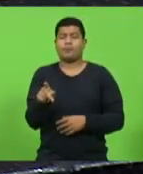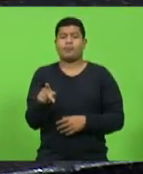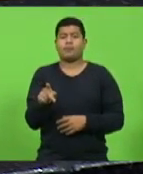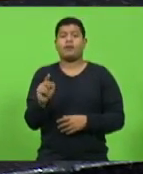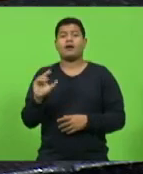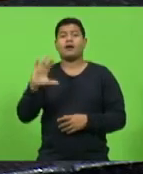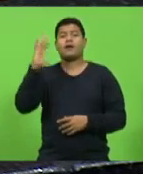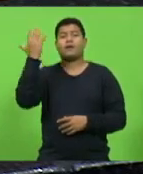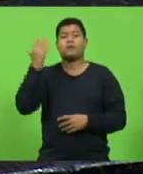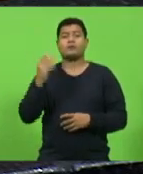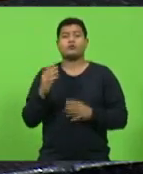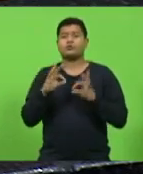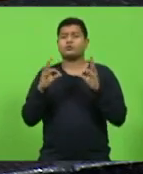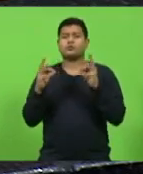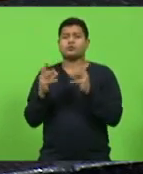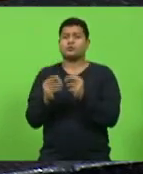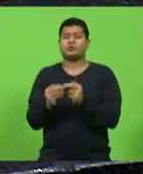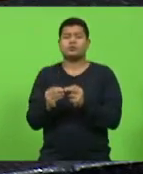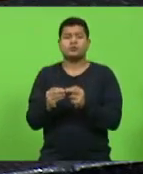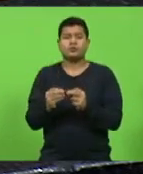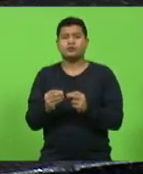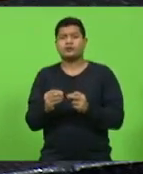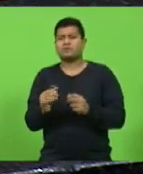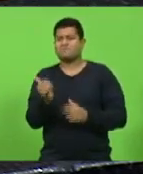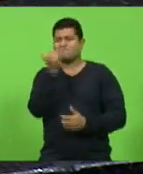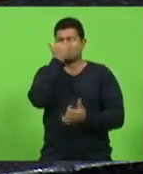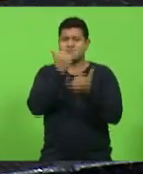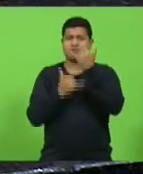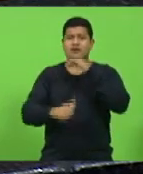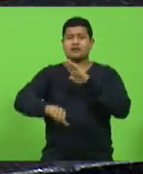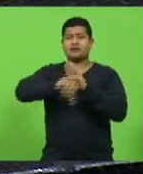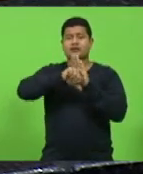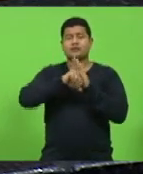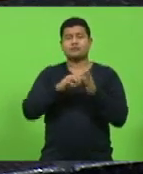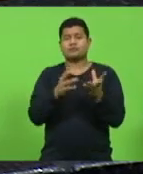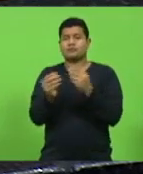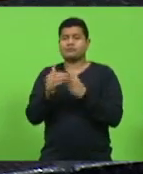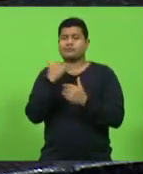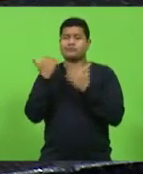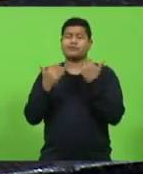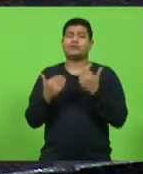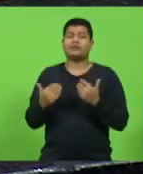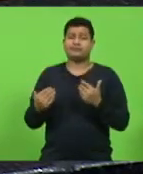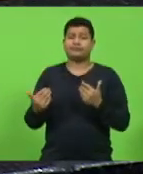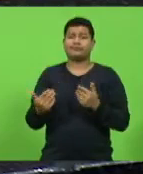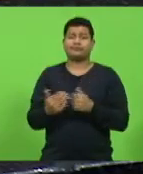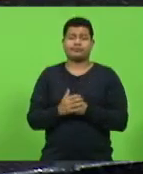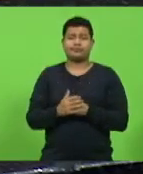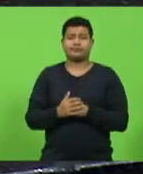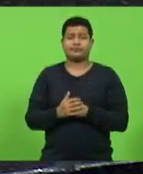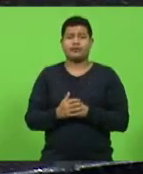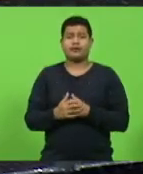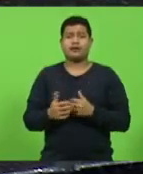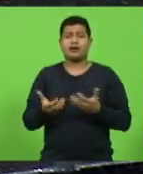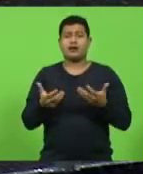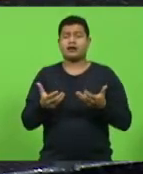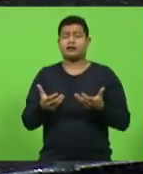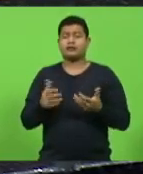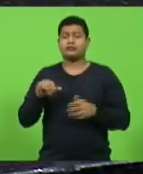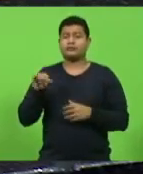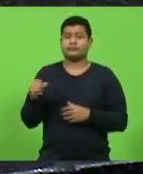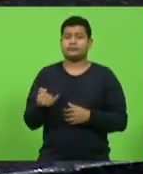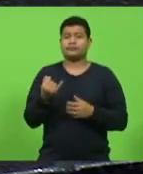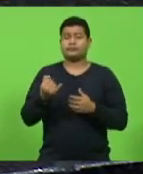no dia a dia, aí que acidentes e crimes levam a vida de muitas pessoas. E quero também aproveitar aqui para